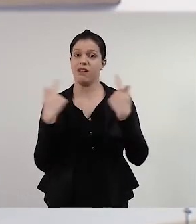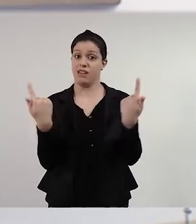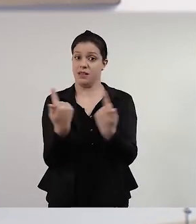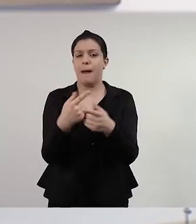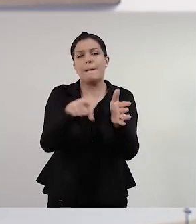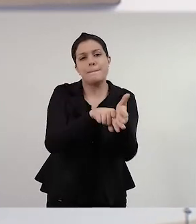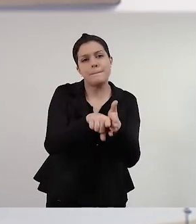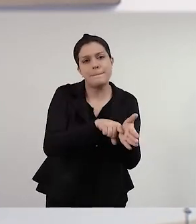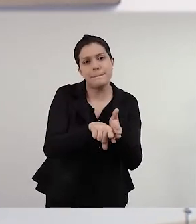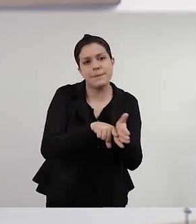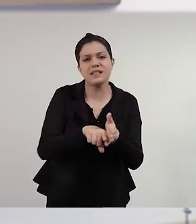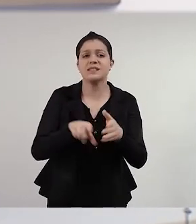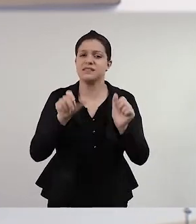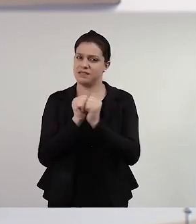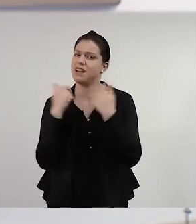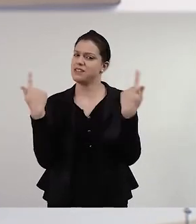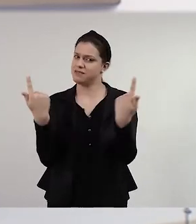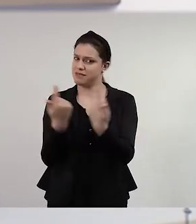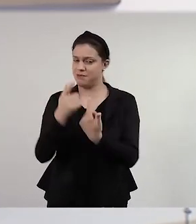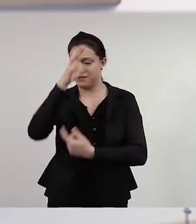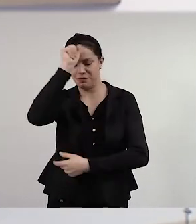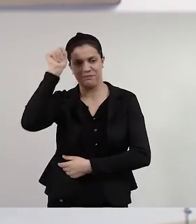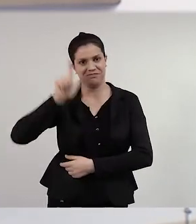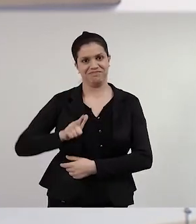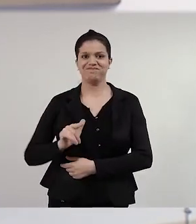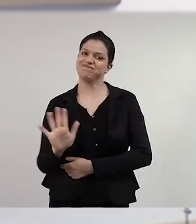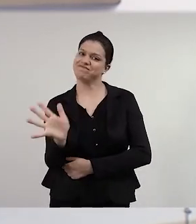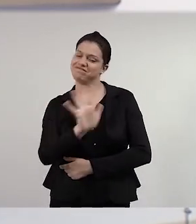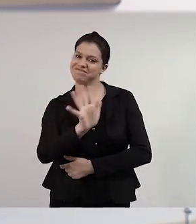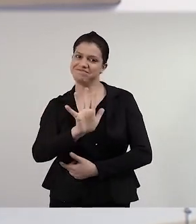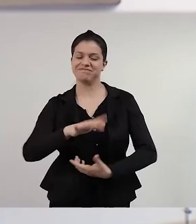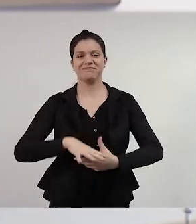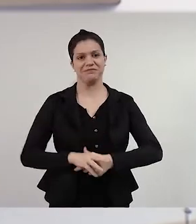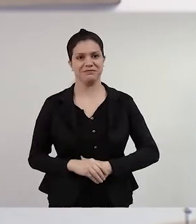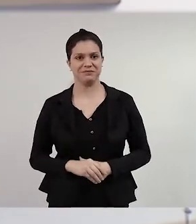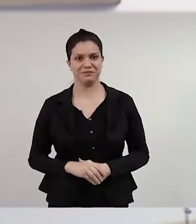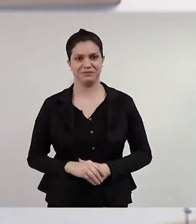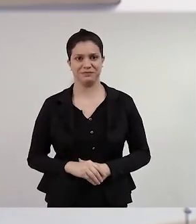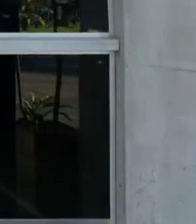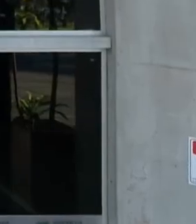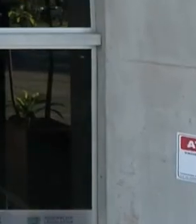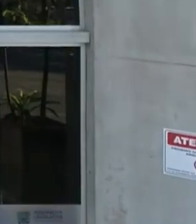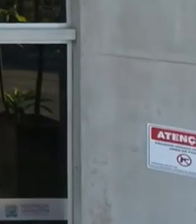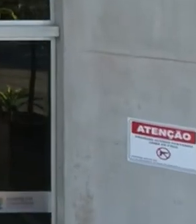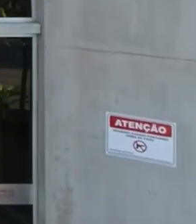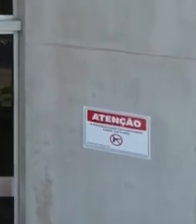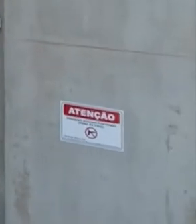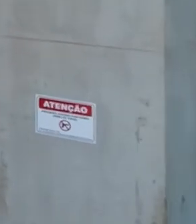Basta pesquisar por Assembleia Legislativa de Mato Grosso do Sul. Até a próxima edição.